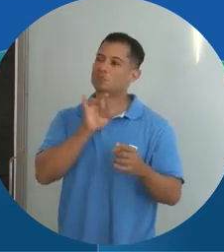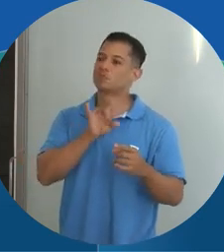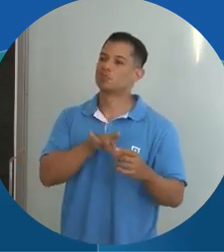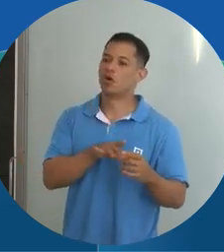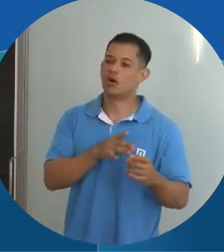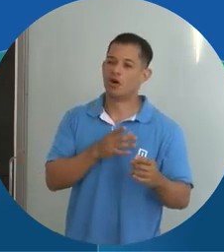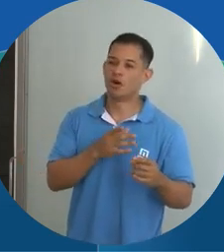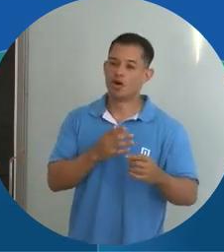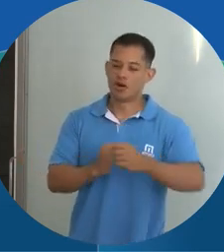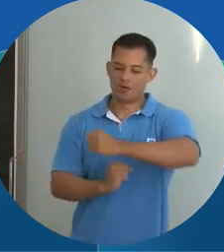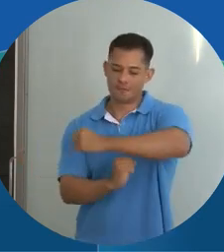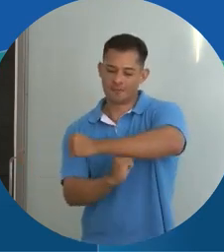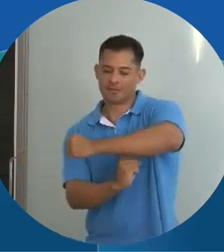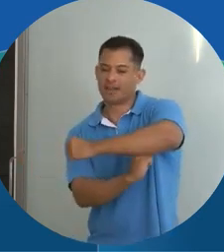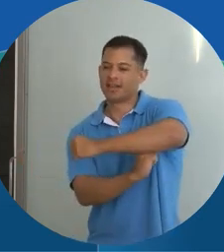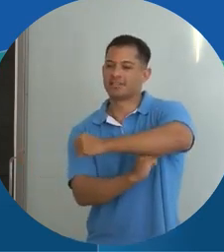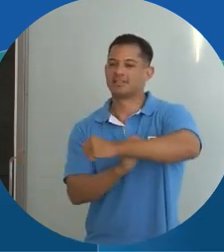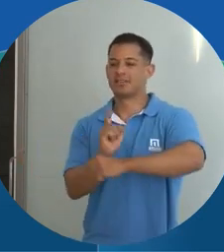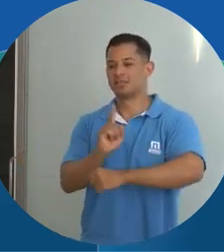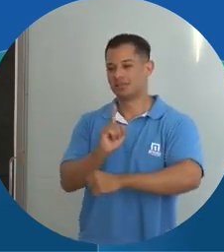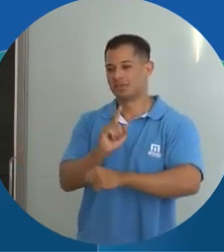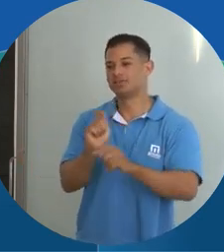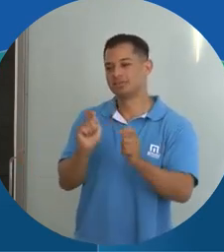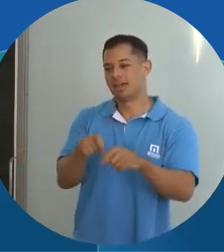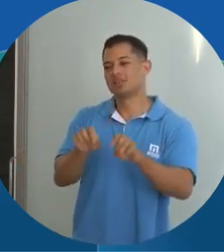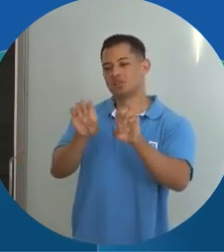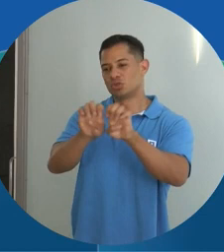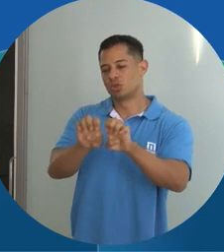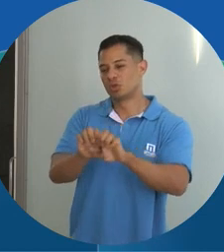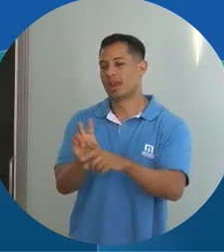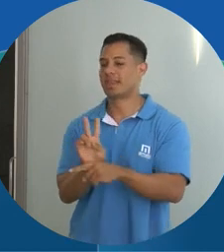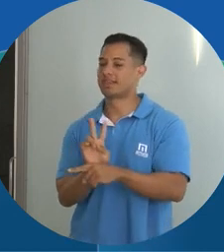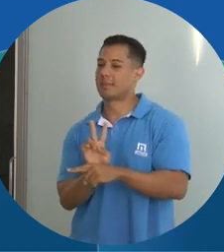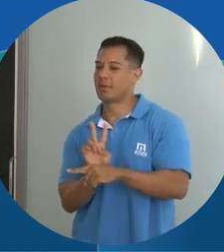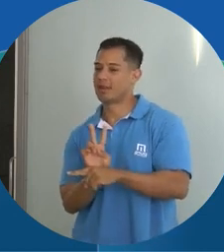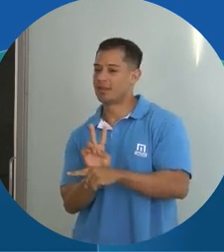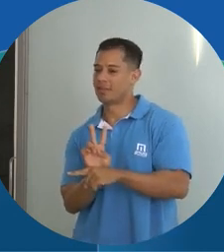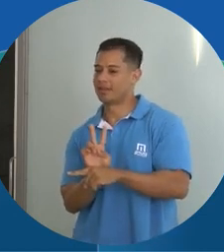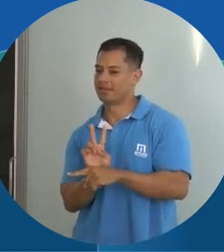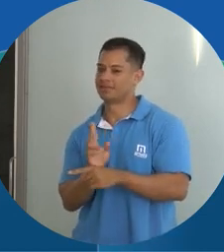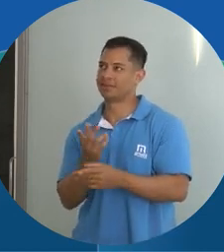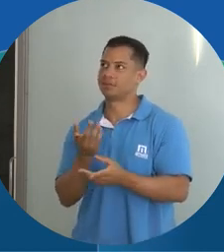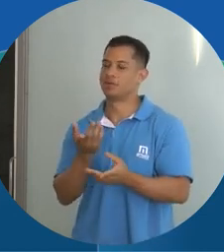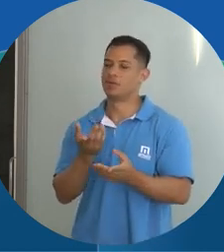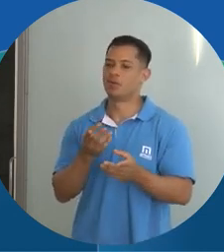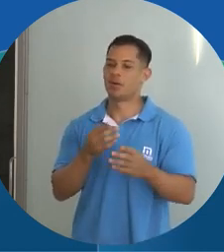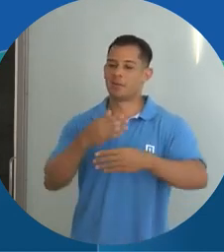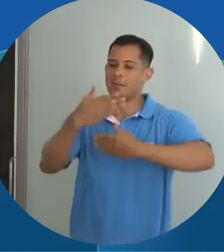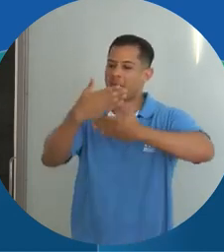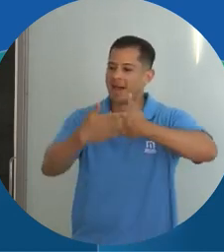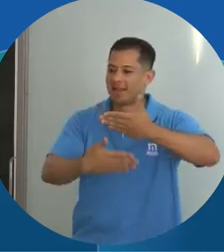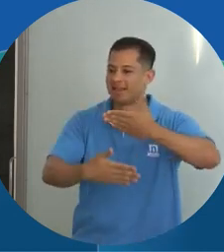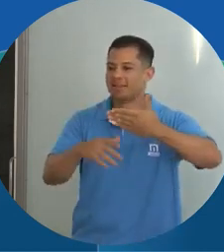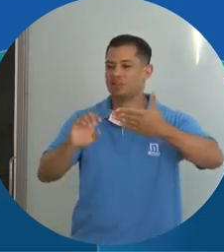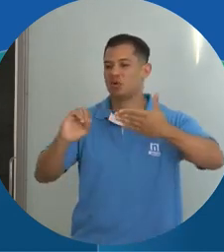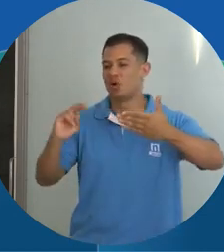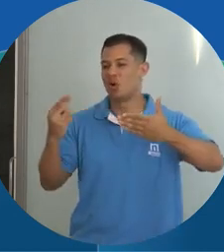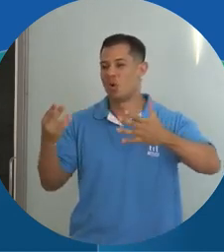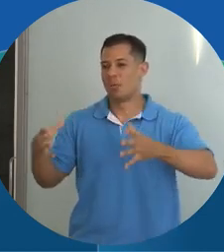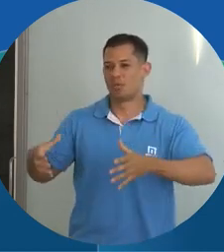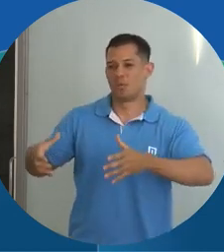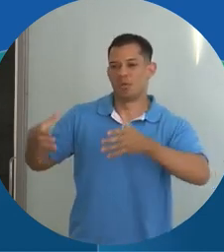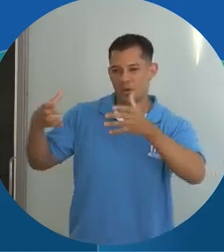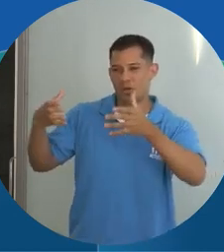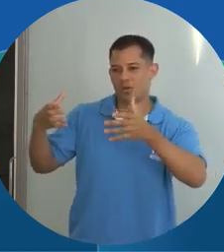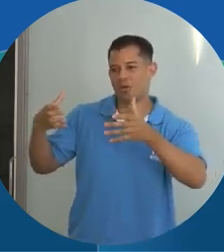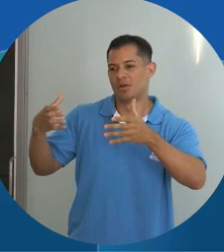pode servir para estruturar temporariamente uma parede, um bloco, como a gente já viu, para que seja